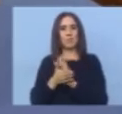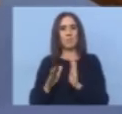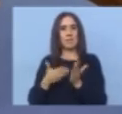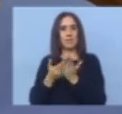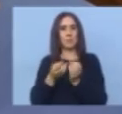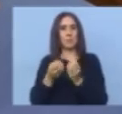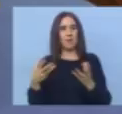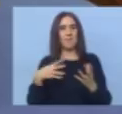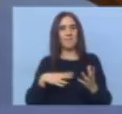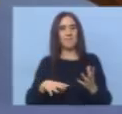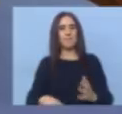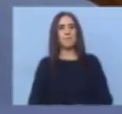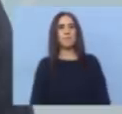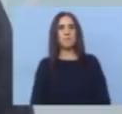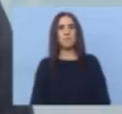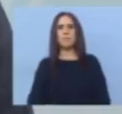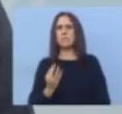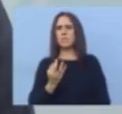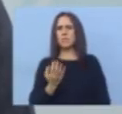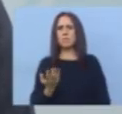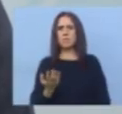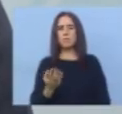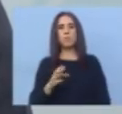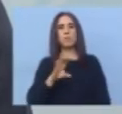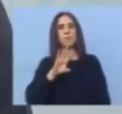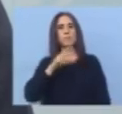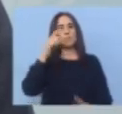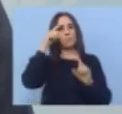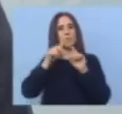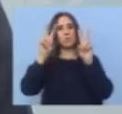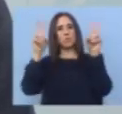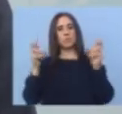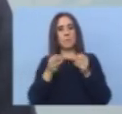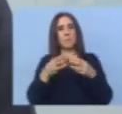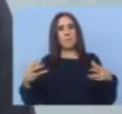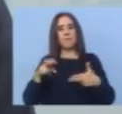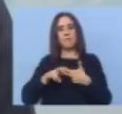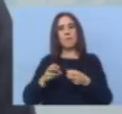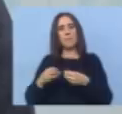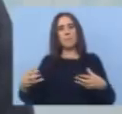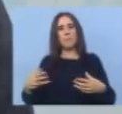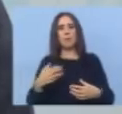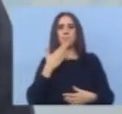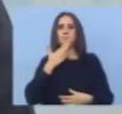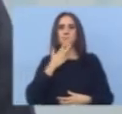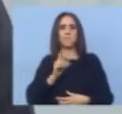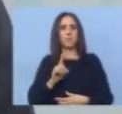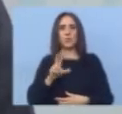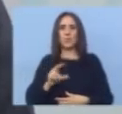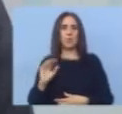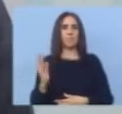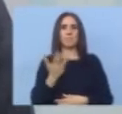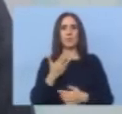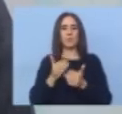candidatos? Sim, eu acho que isso é muito... Como a Missão País está sempre a crescer, vão estar sempre a aumentar as vagas, mas nunca vai chegar para todos. E, no